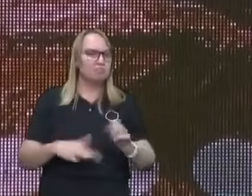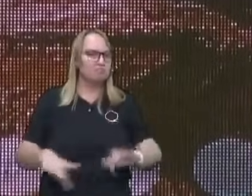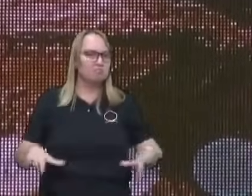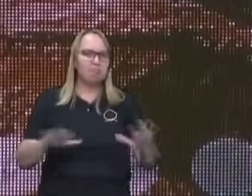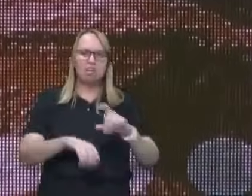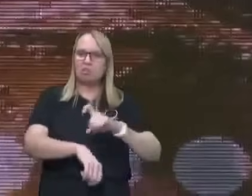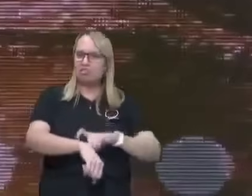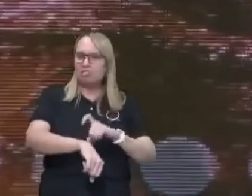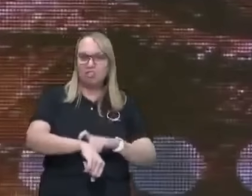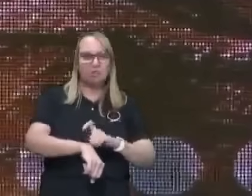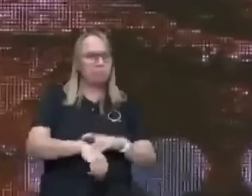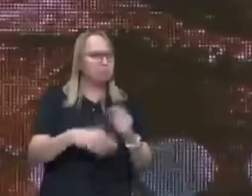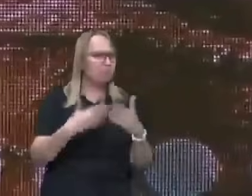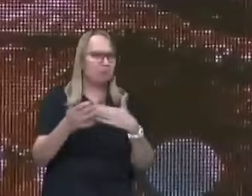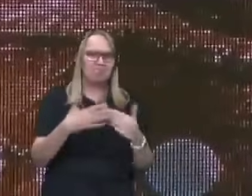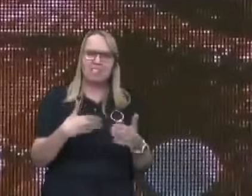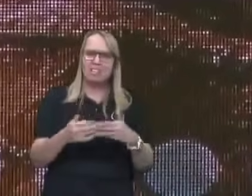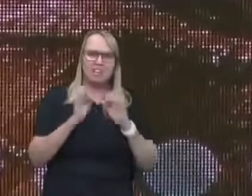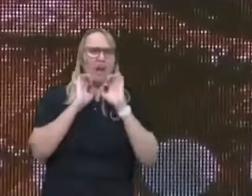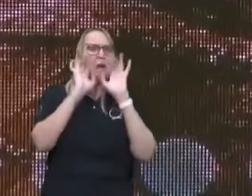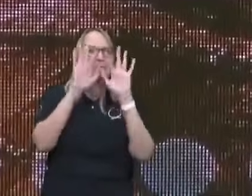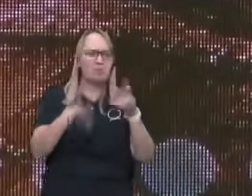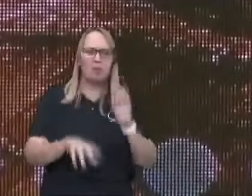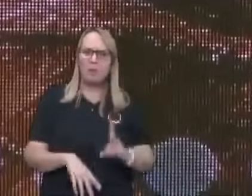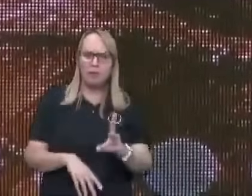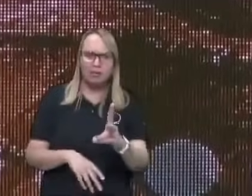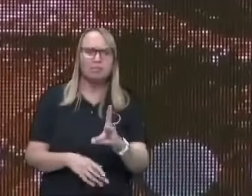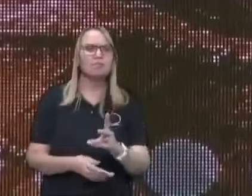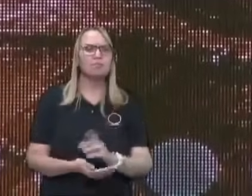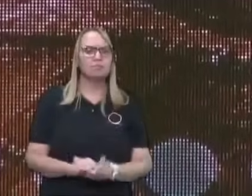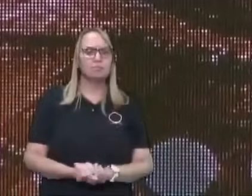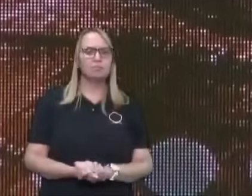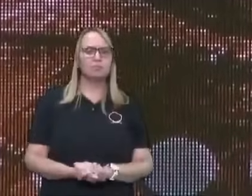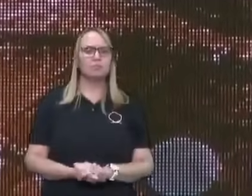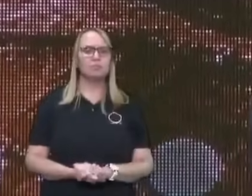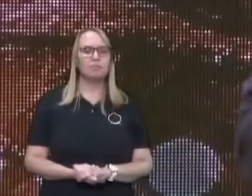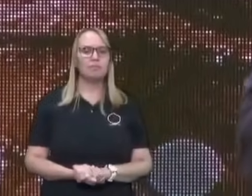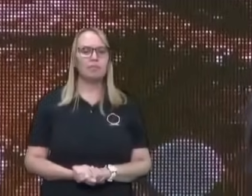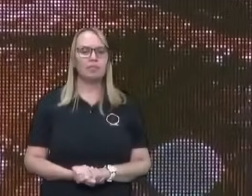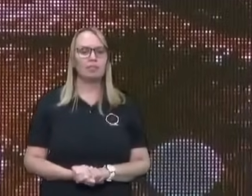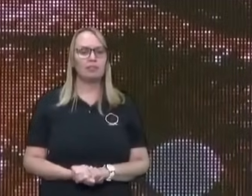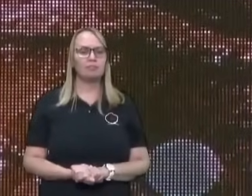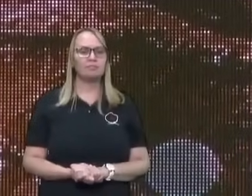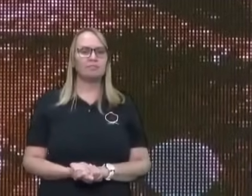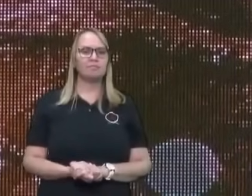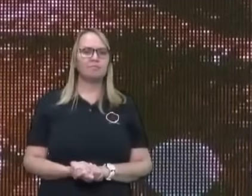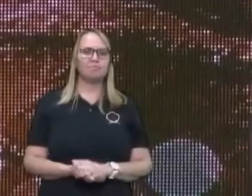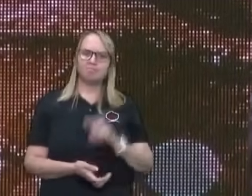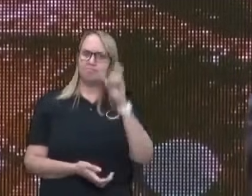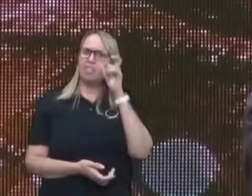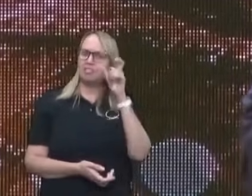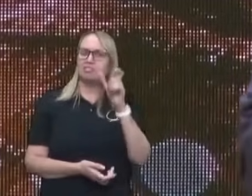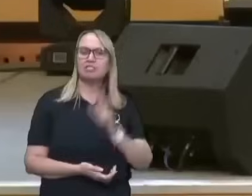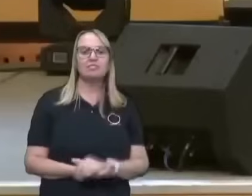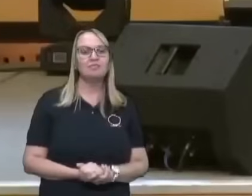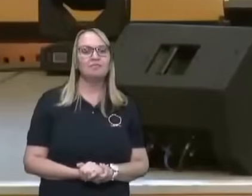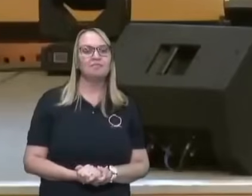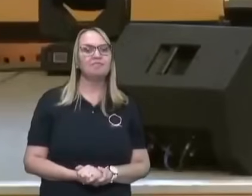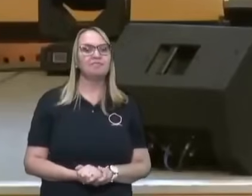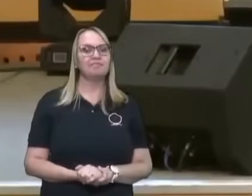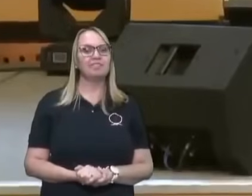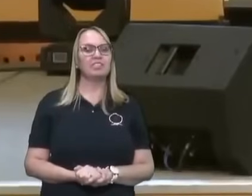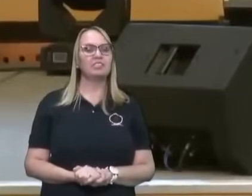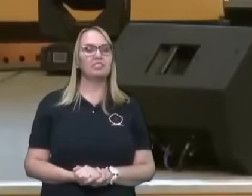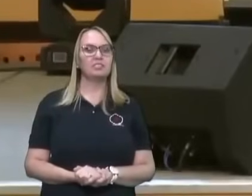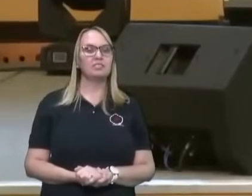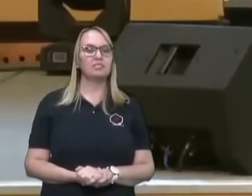independente das circunstâncias. Não importa as circunstâncias, você vai ser bênção. Olha que coisa interessante isso aqui.